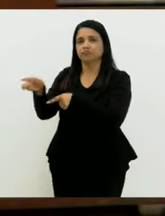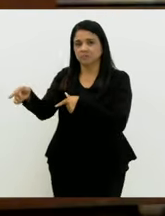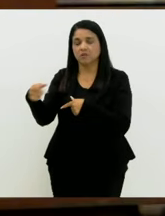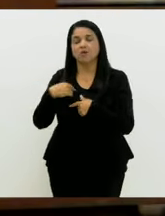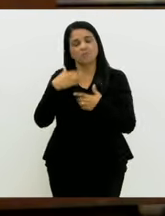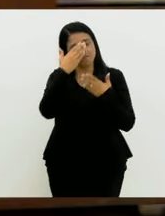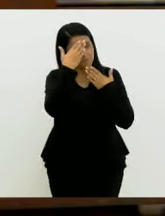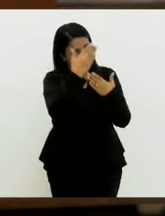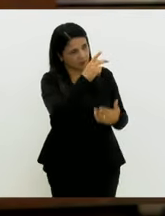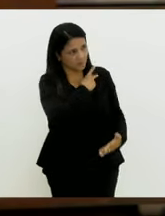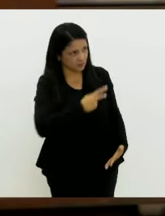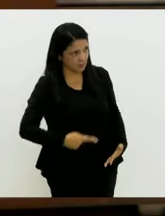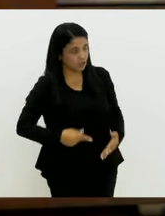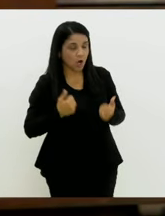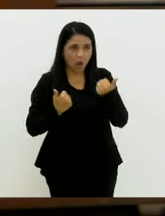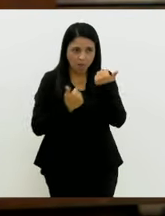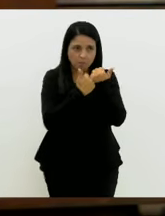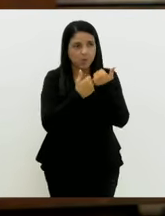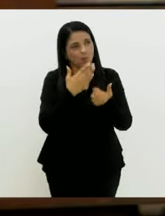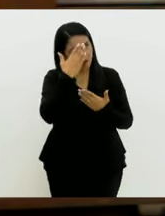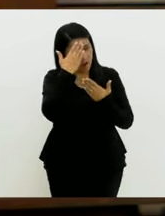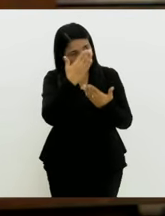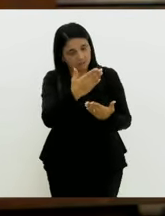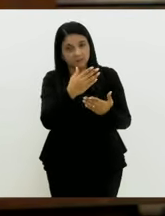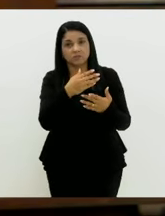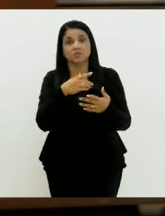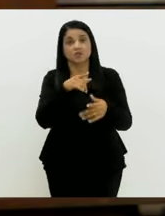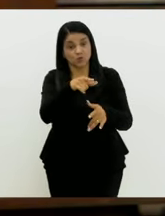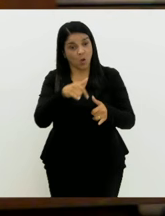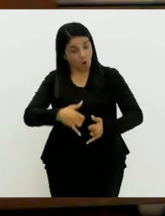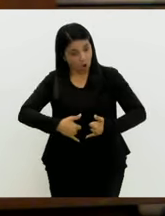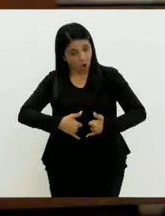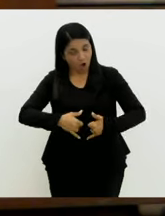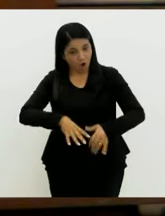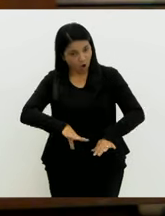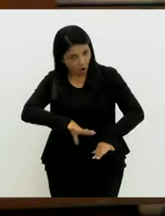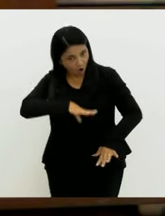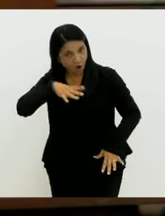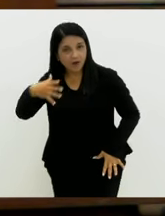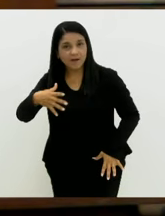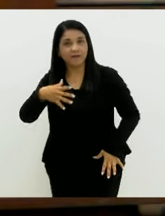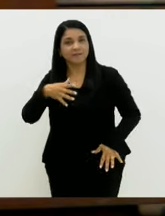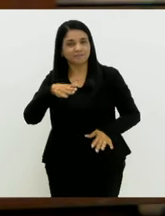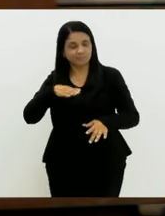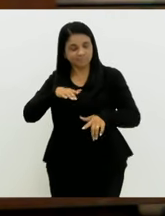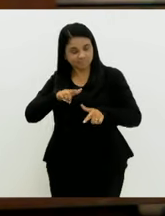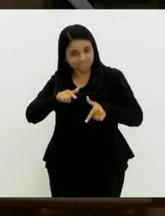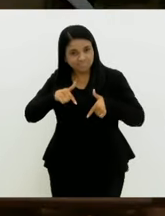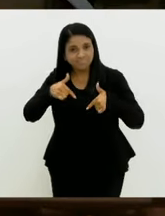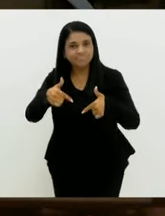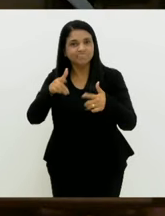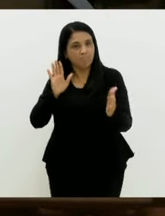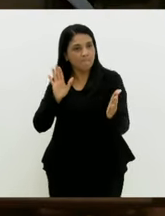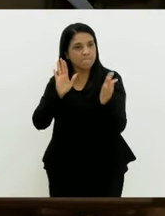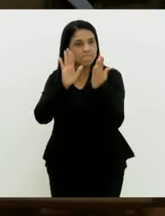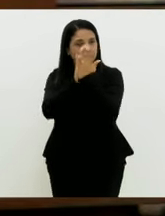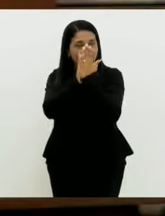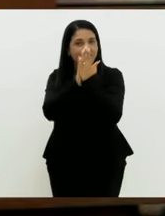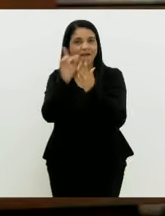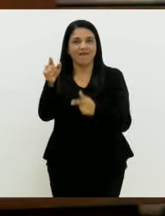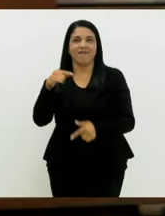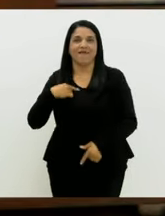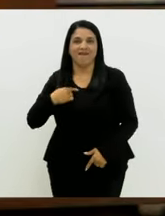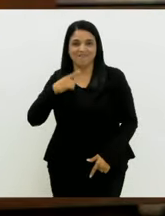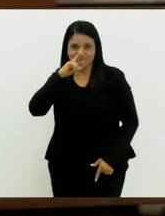agradeço o teu apoio, sei também da tua coragem de enfrentar os poderosos, os perigosos, e